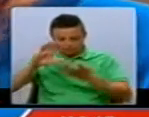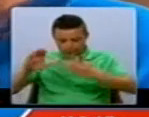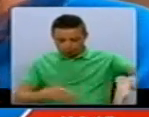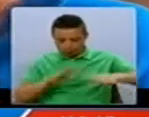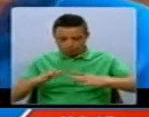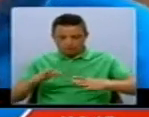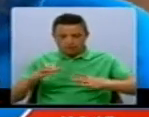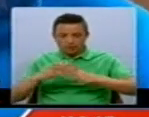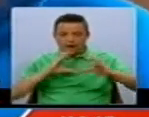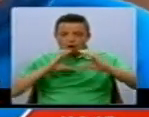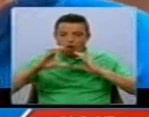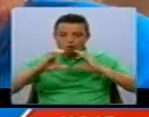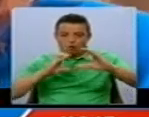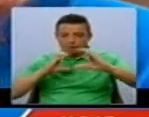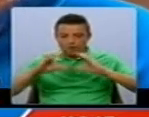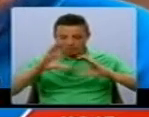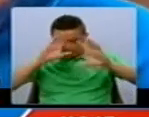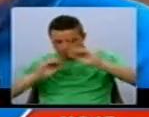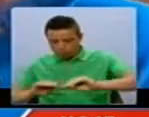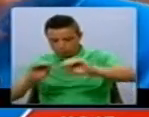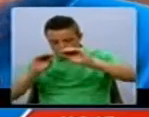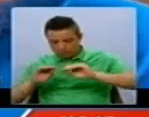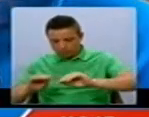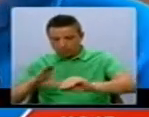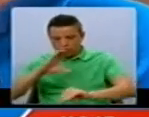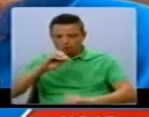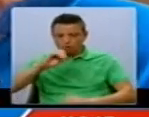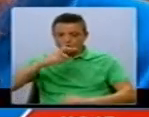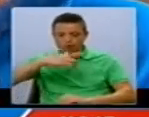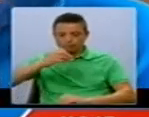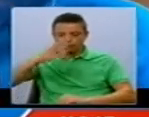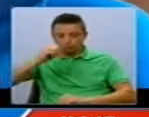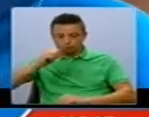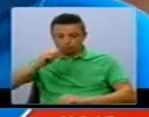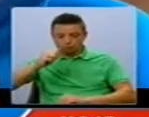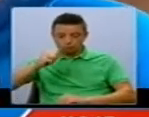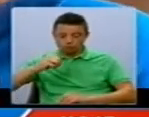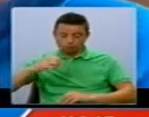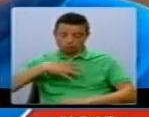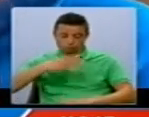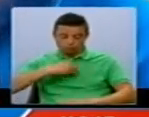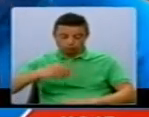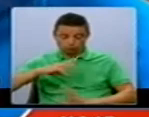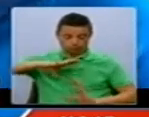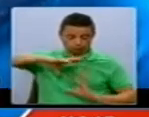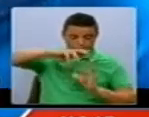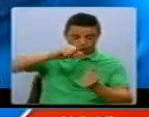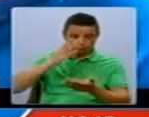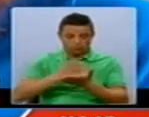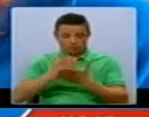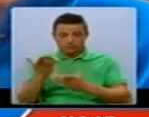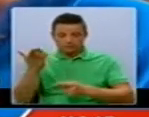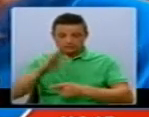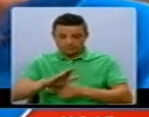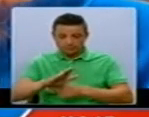a comunicar, a educar, a levar o cosmos às zonas mais remotas do nosso planeta. É só para dar um pequeno exemplo. Muito